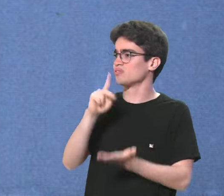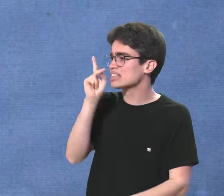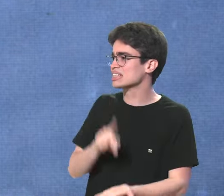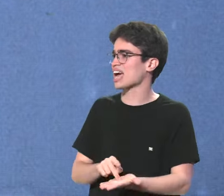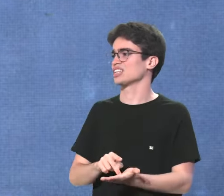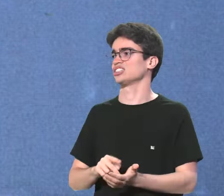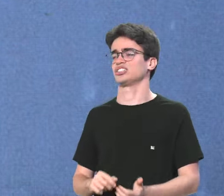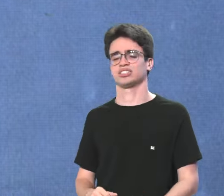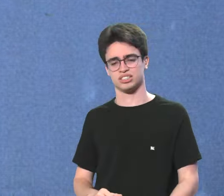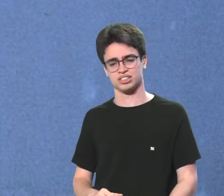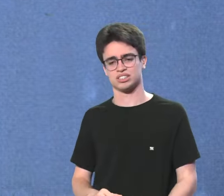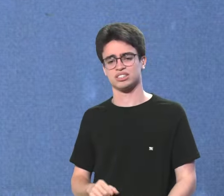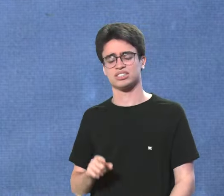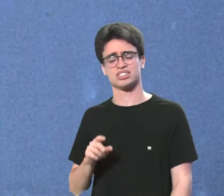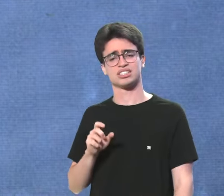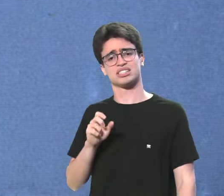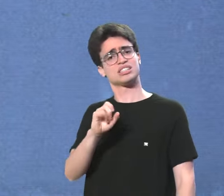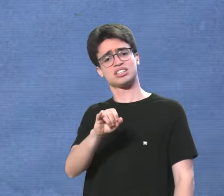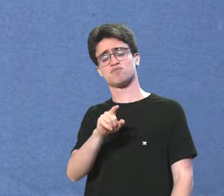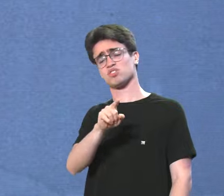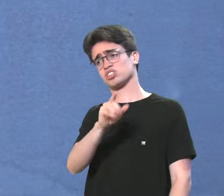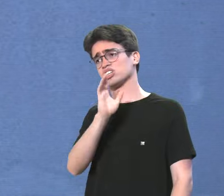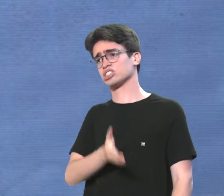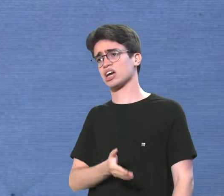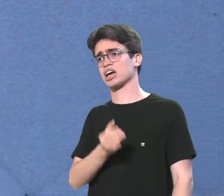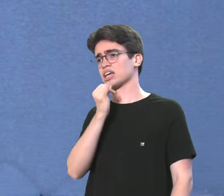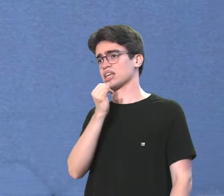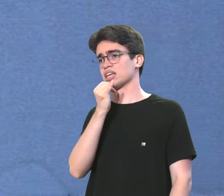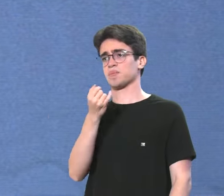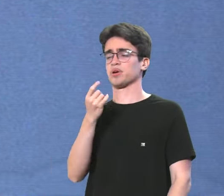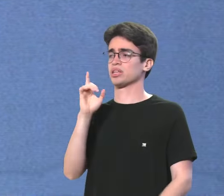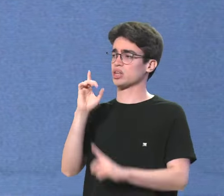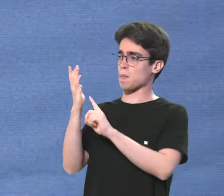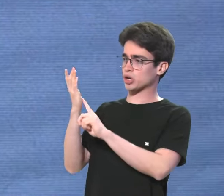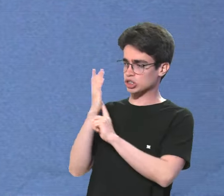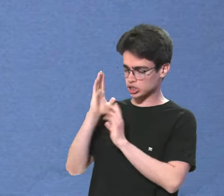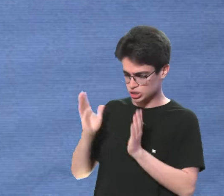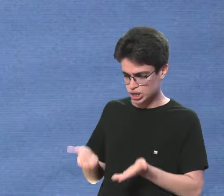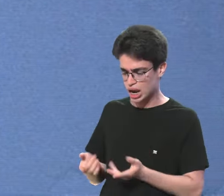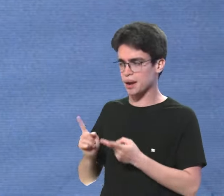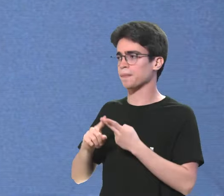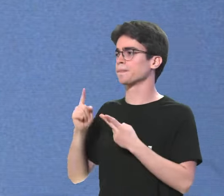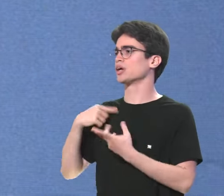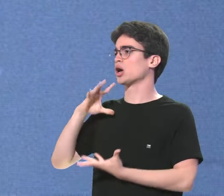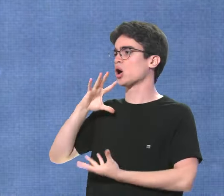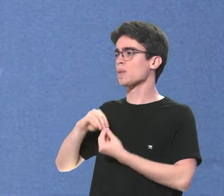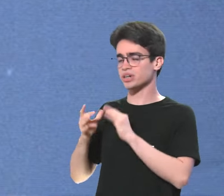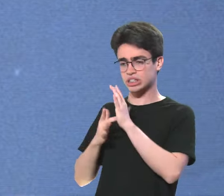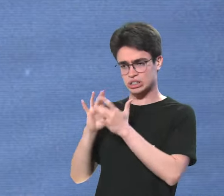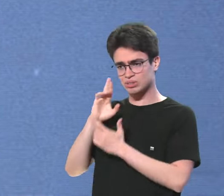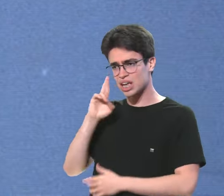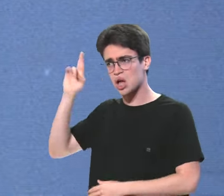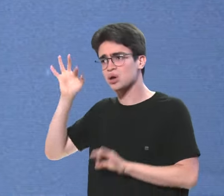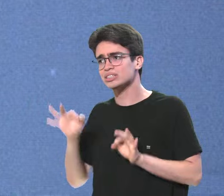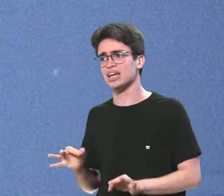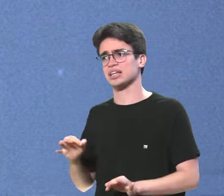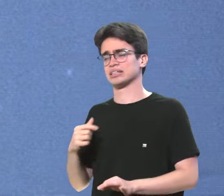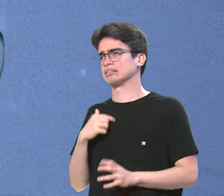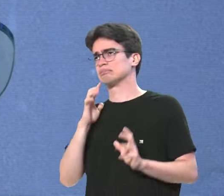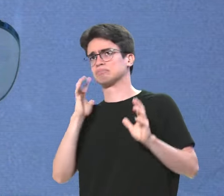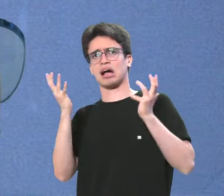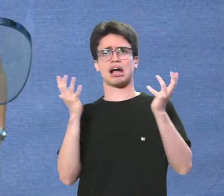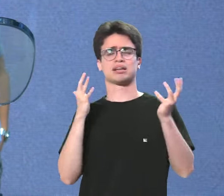Cristo você já teve a a sua Revelação já entendeu que Jesus é o senhor não é crise mais disso